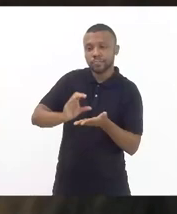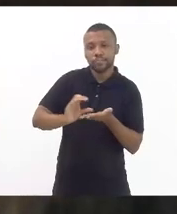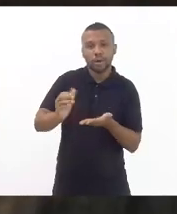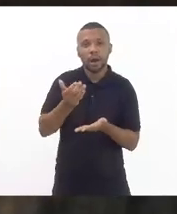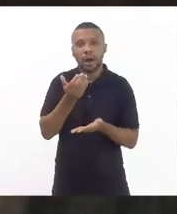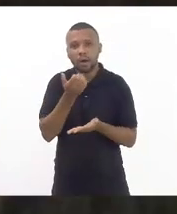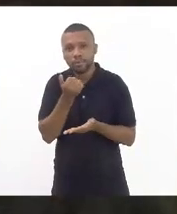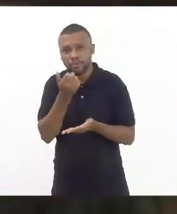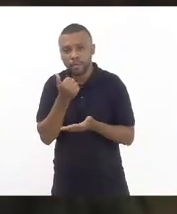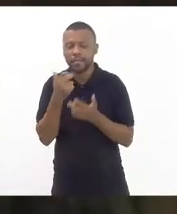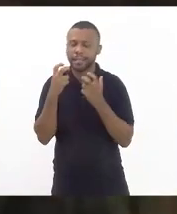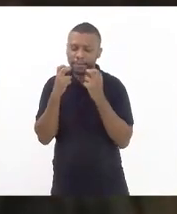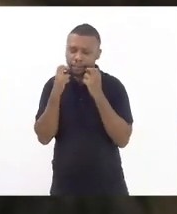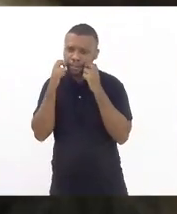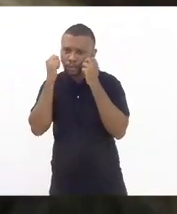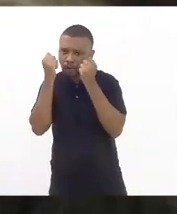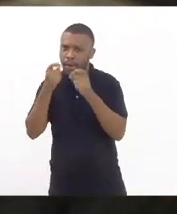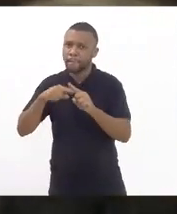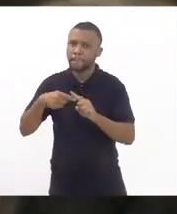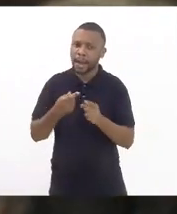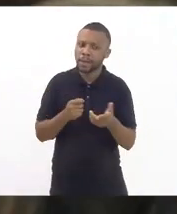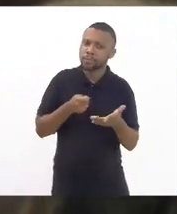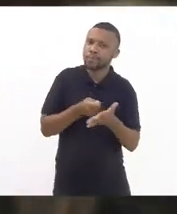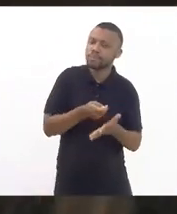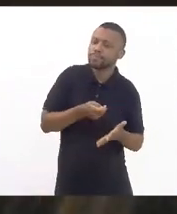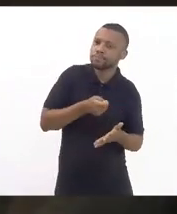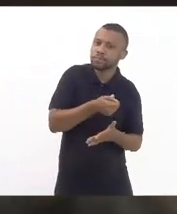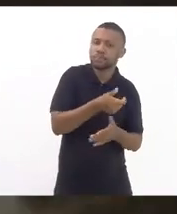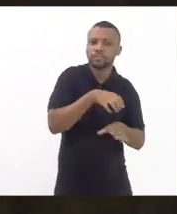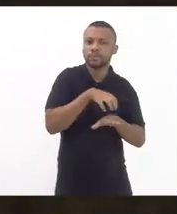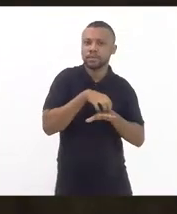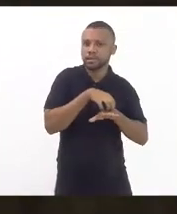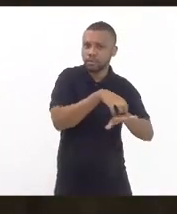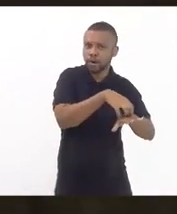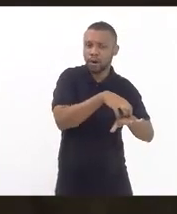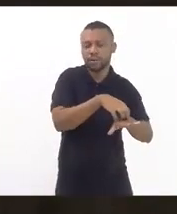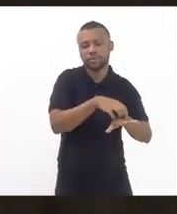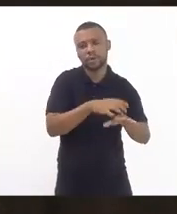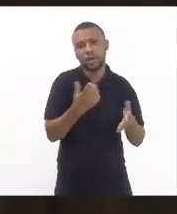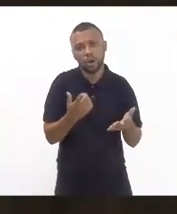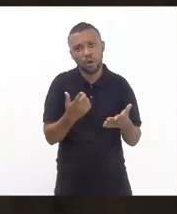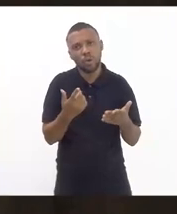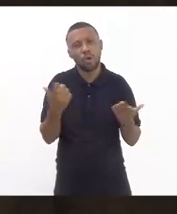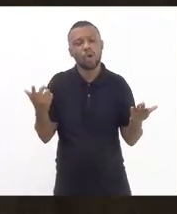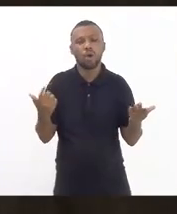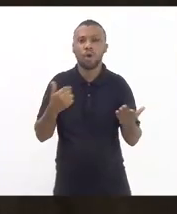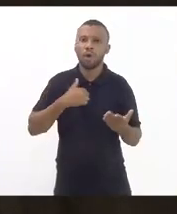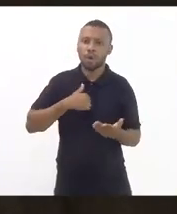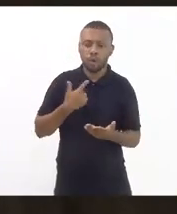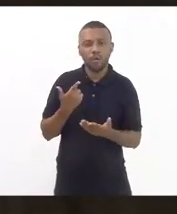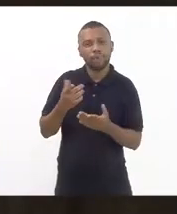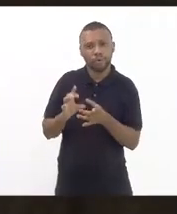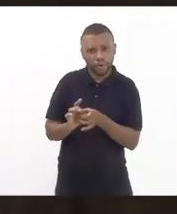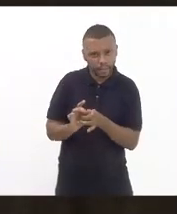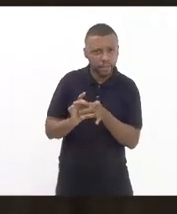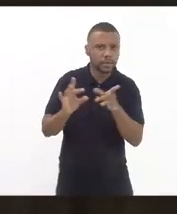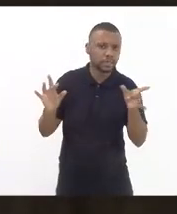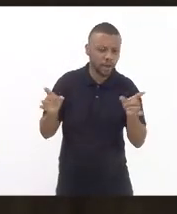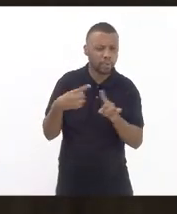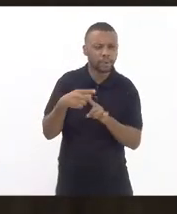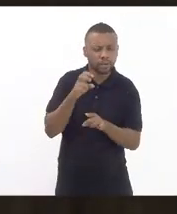auxílio transporte, eu não me oporei de colocar para amanhã, porque estou vendo aí a ausência